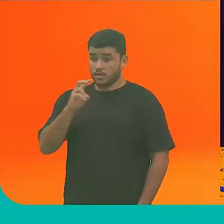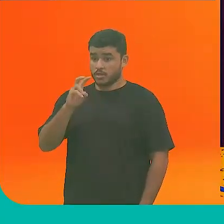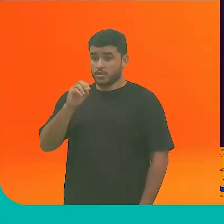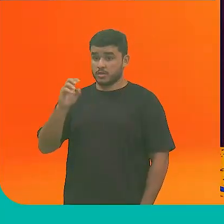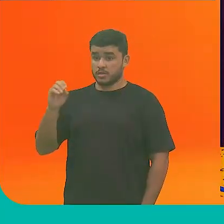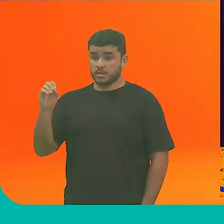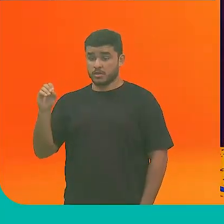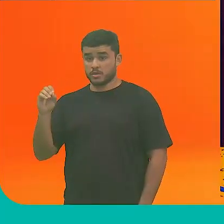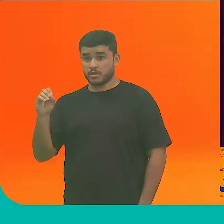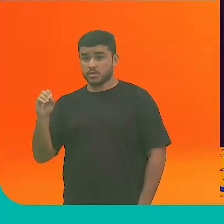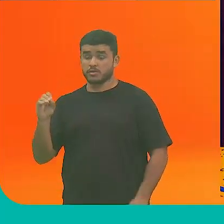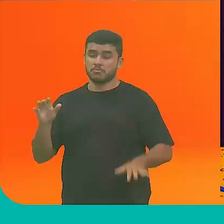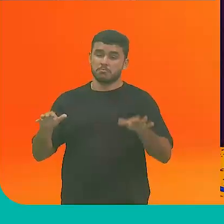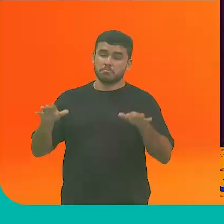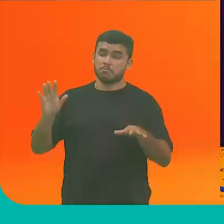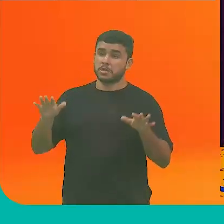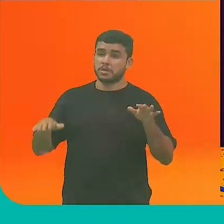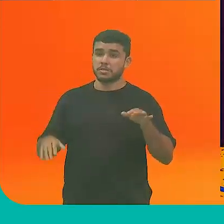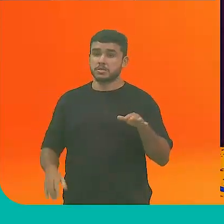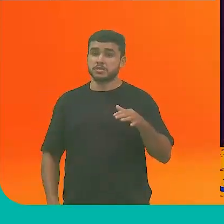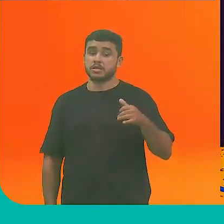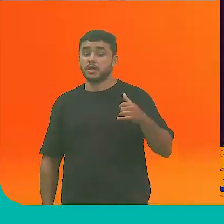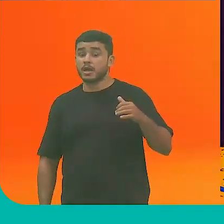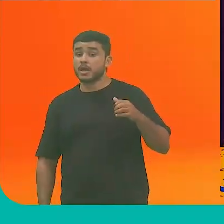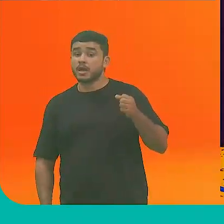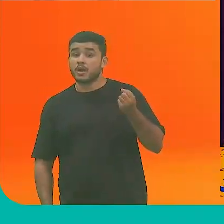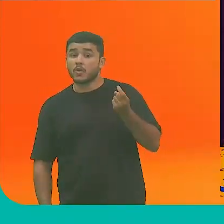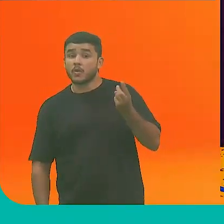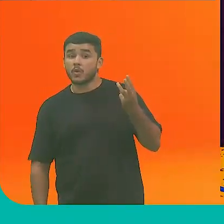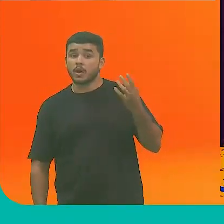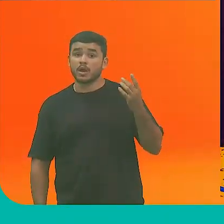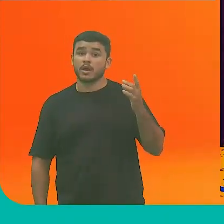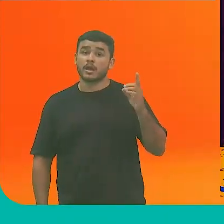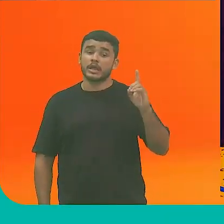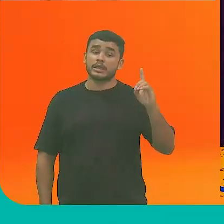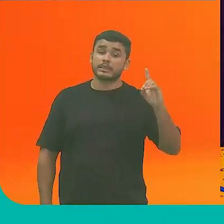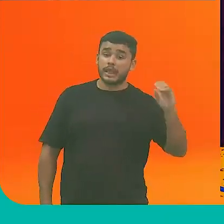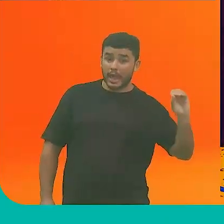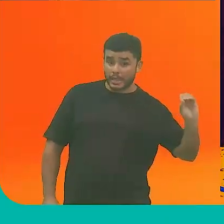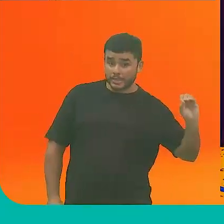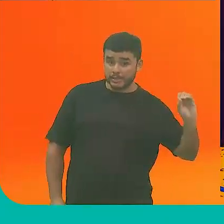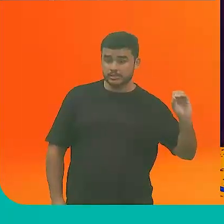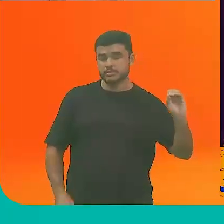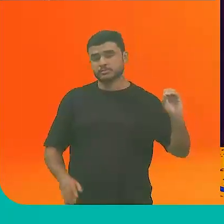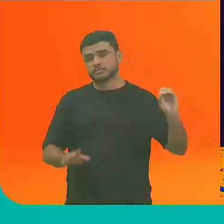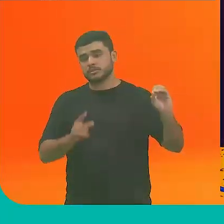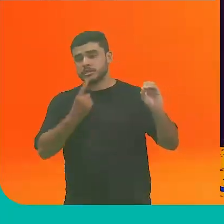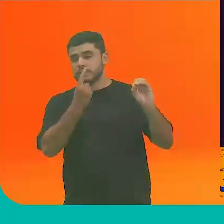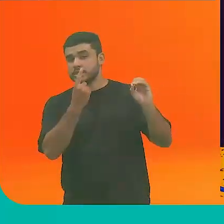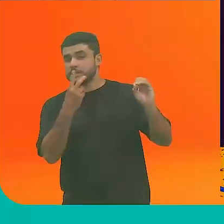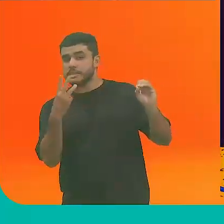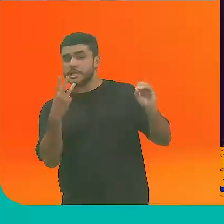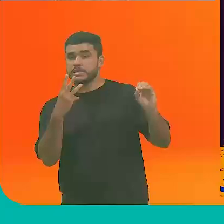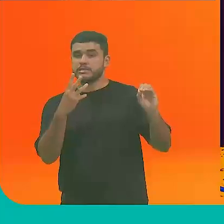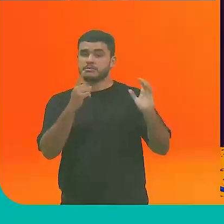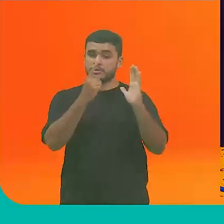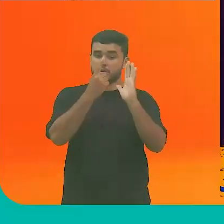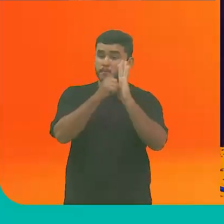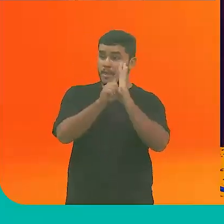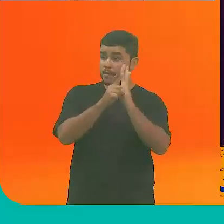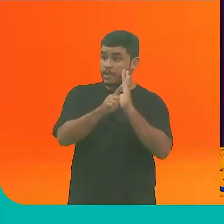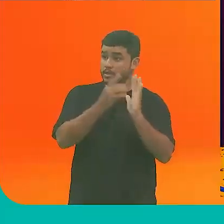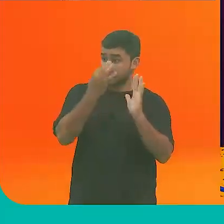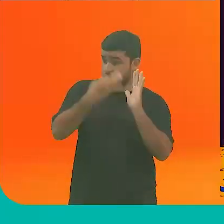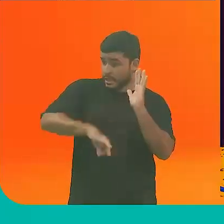sai entre, geralmente, 10 e 13 acertos. a nota 500 no